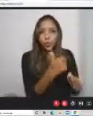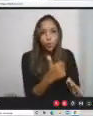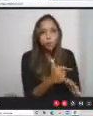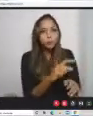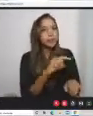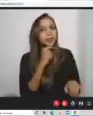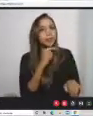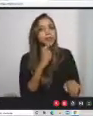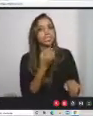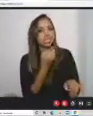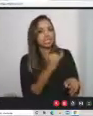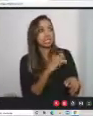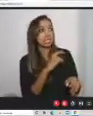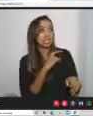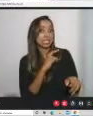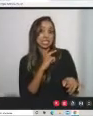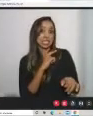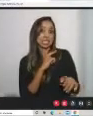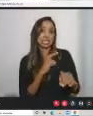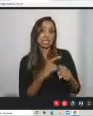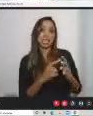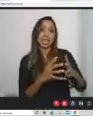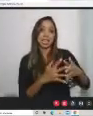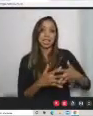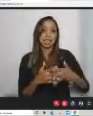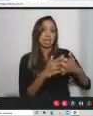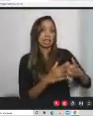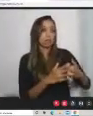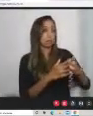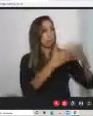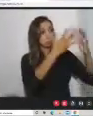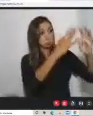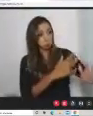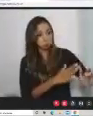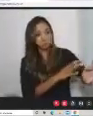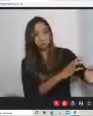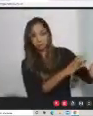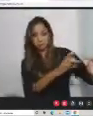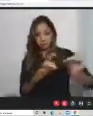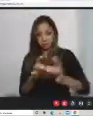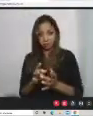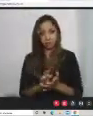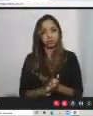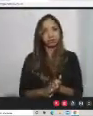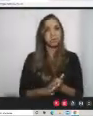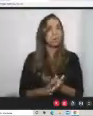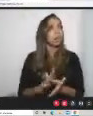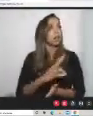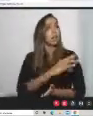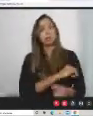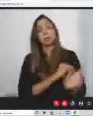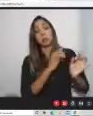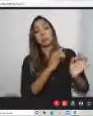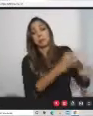como metralha. Mas assim, eles vão invadir, o prédio está aí, não tem nenhum tipo de segurança, não é utilizado para nada. E